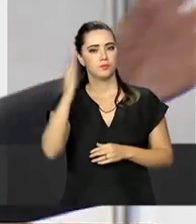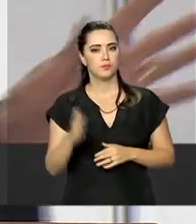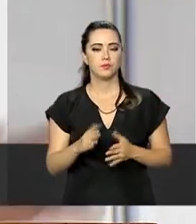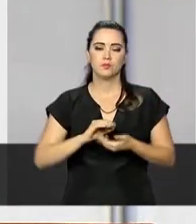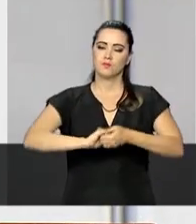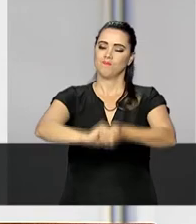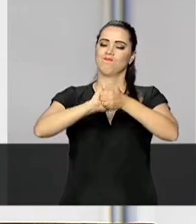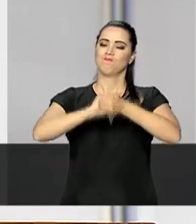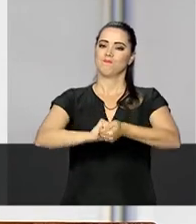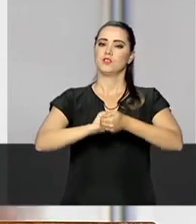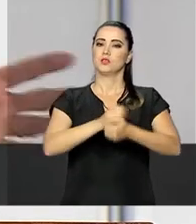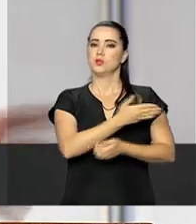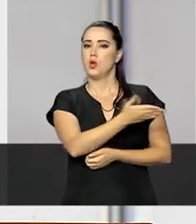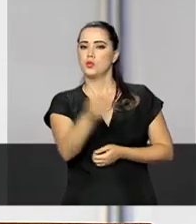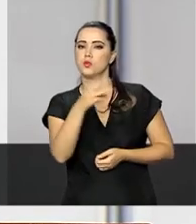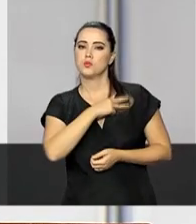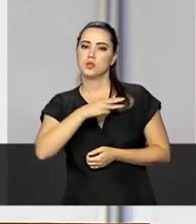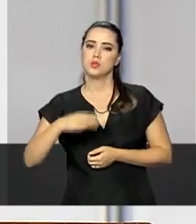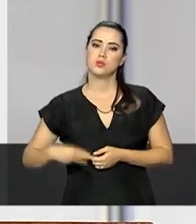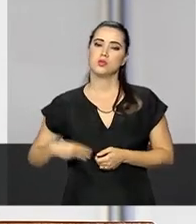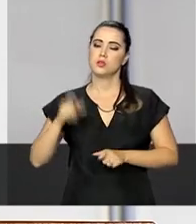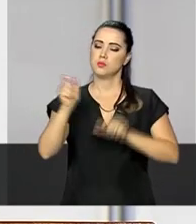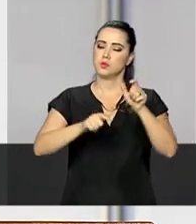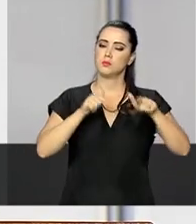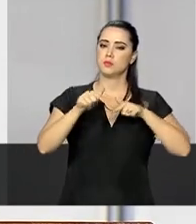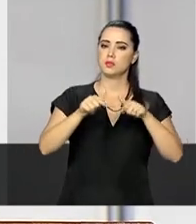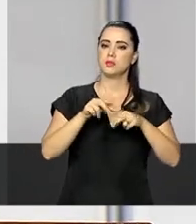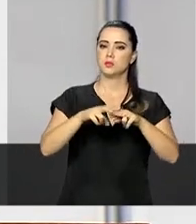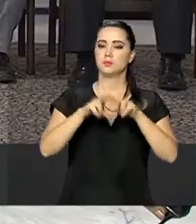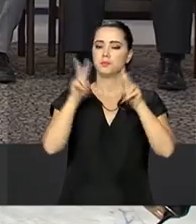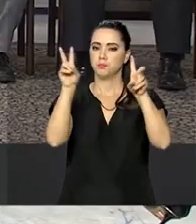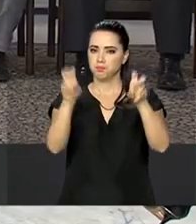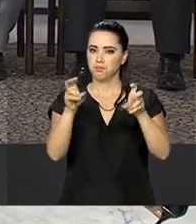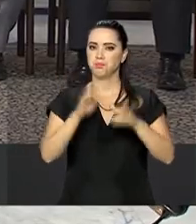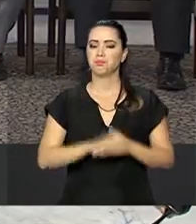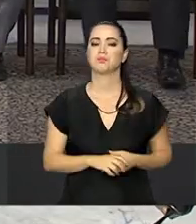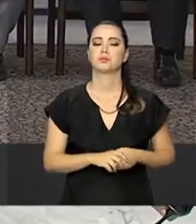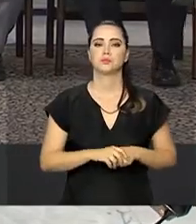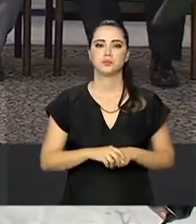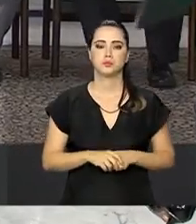nos cumprimentos aos ministros ea todos que trabalharam nessa matéria